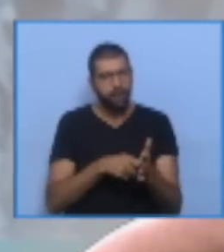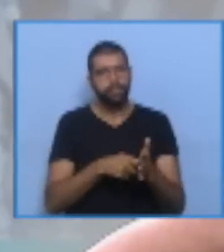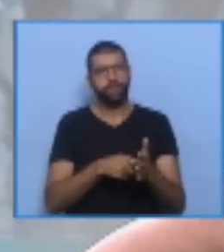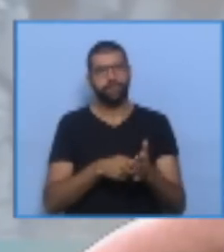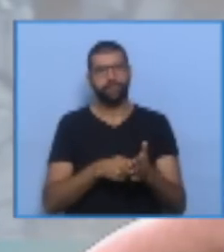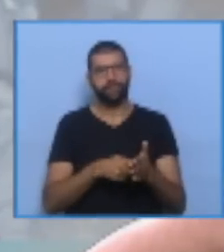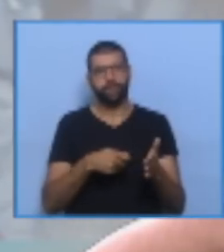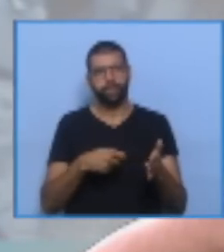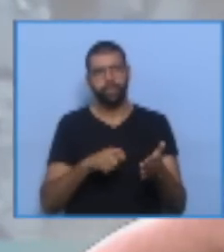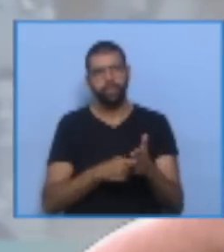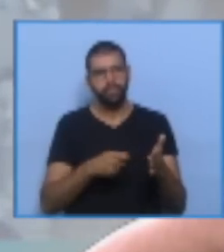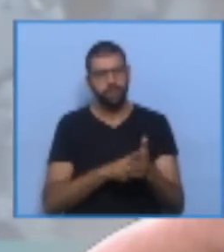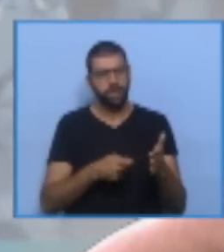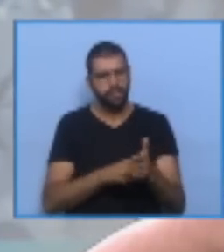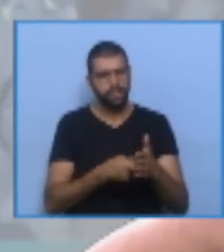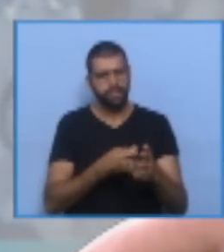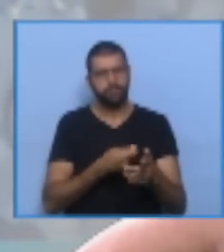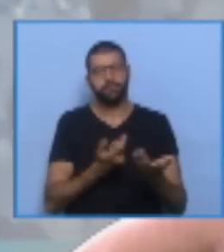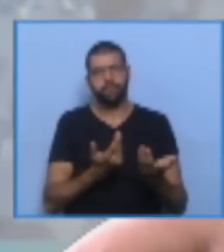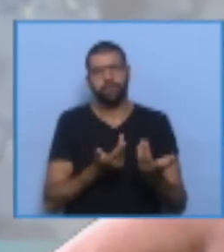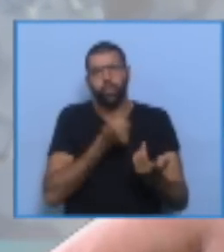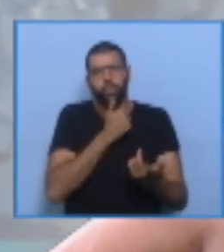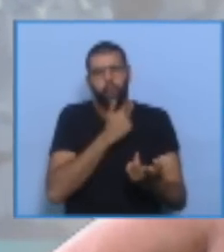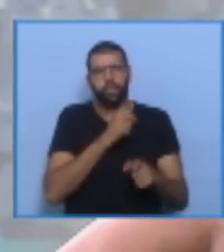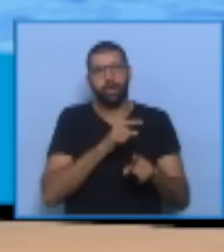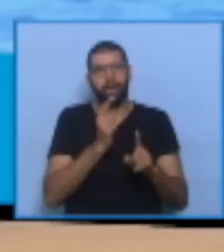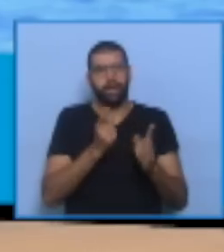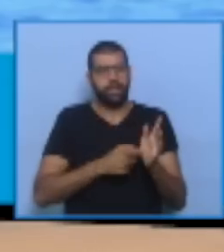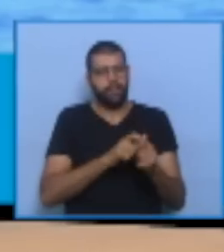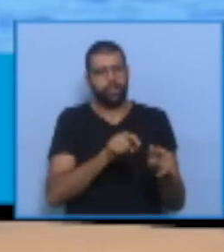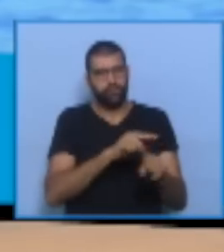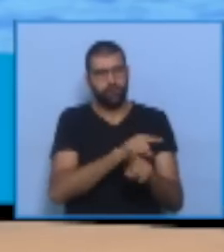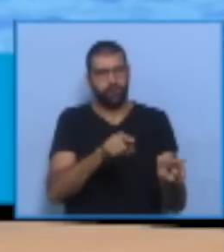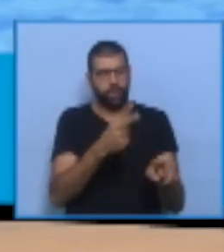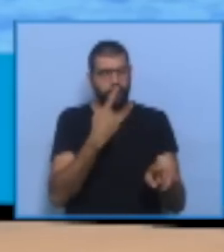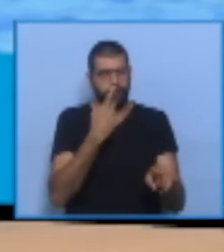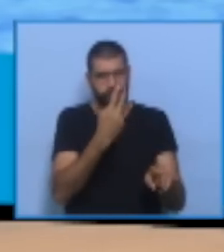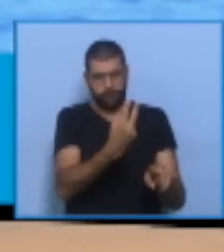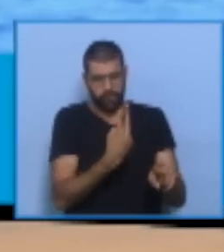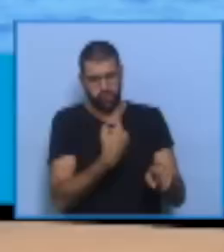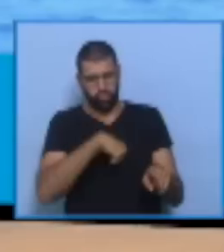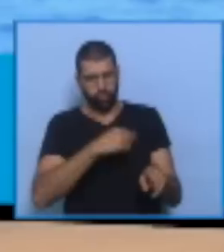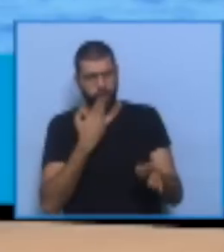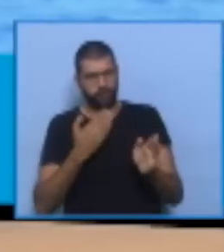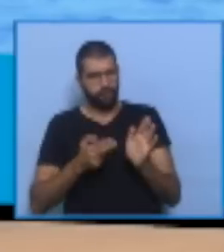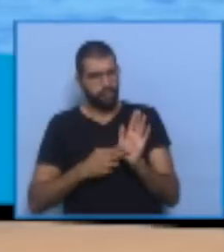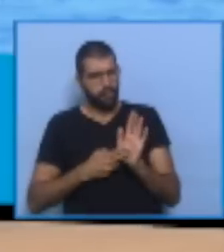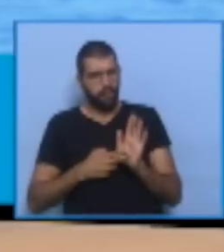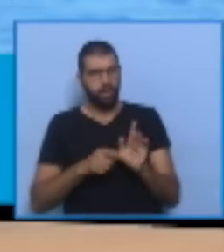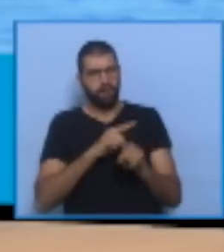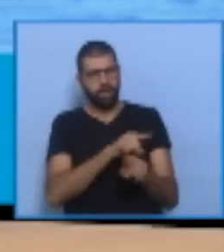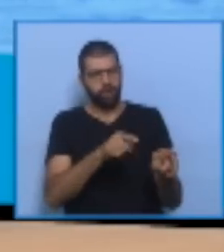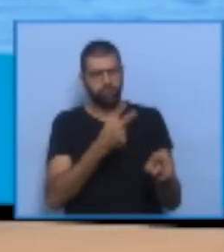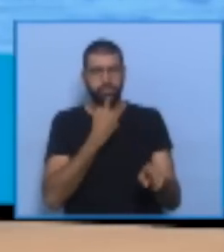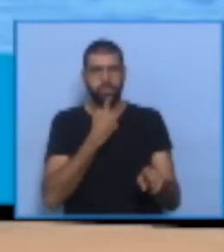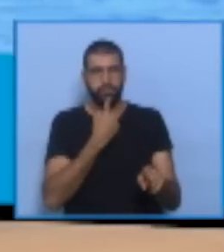cabo, este desafio? É preciso que eles vejam em nós um testemunho verdadeiro. É preciso que eles percebam